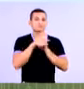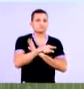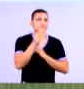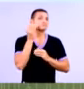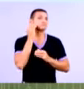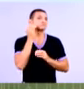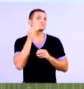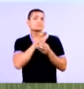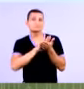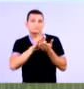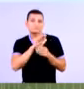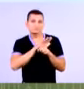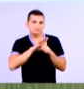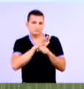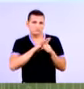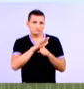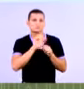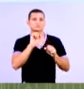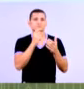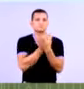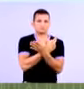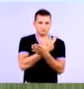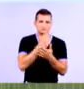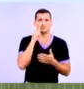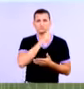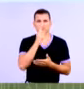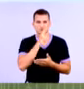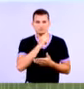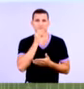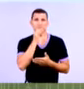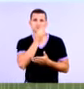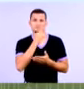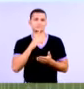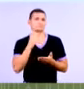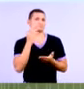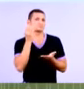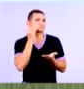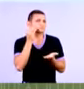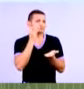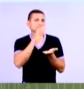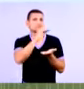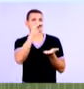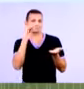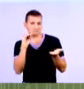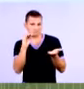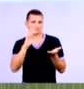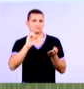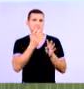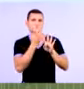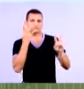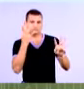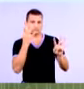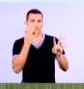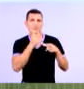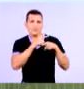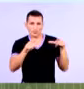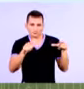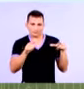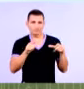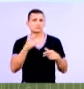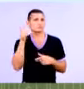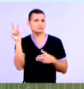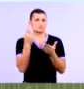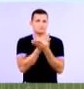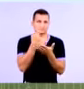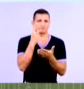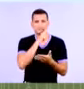cheia, ela pode dar um erro chamado overflow. Se eu tento remover de uma pilha ou de uma fila que está vazia, o outro erro que